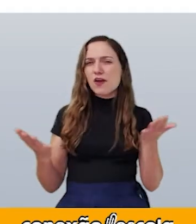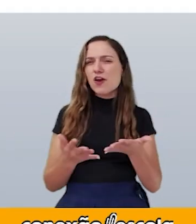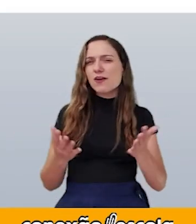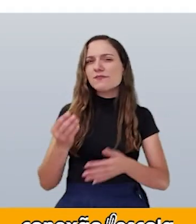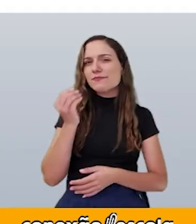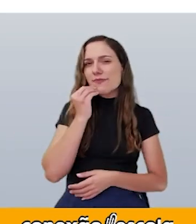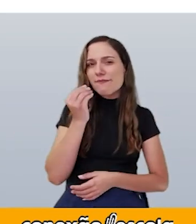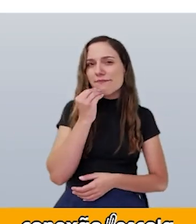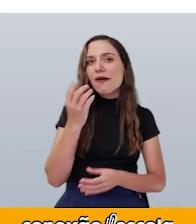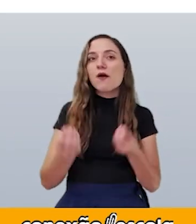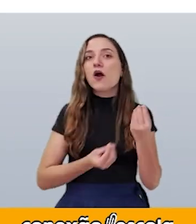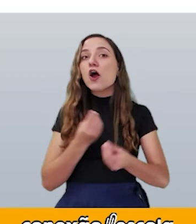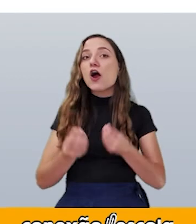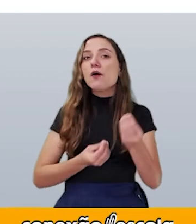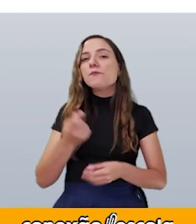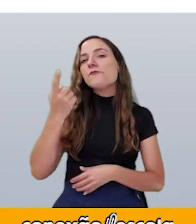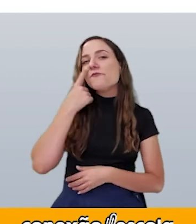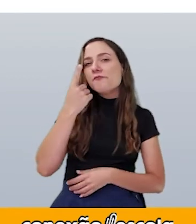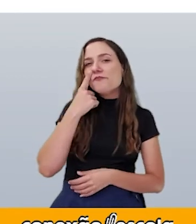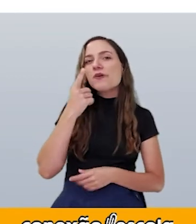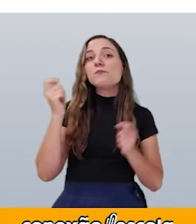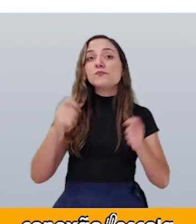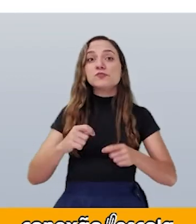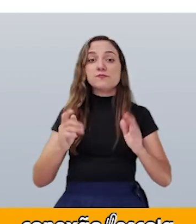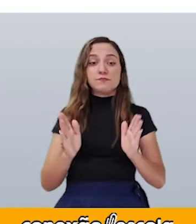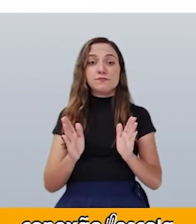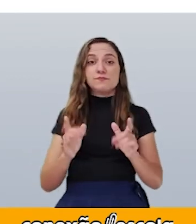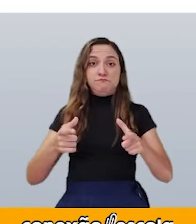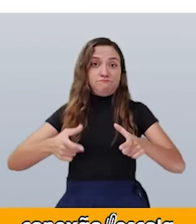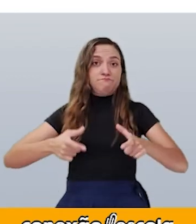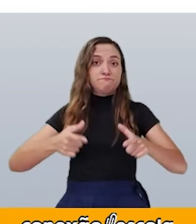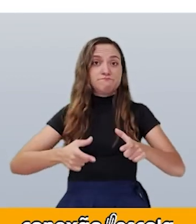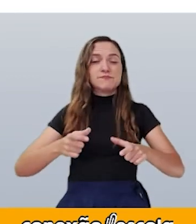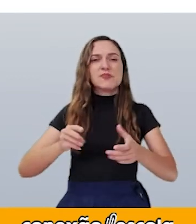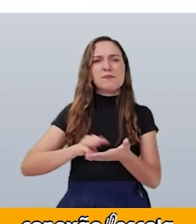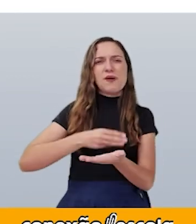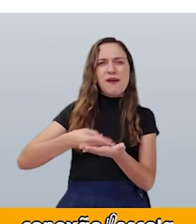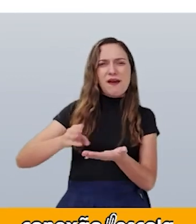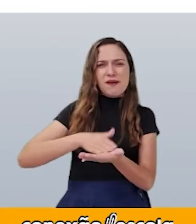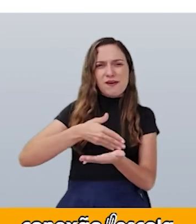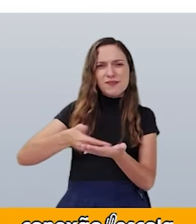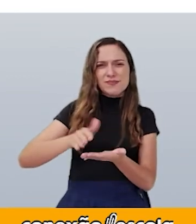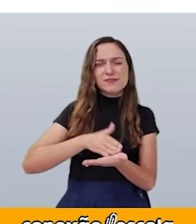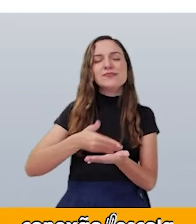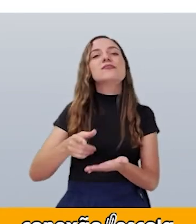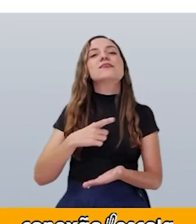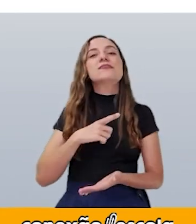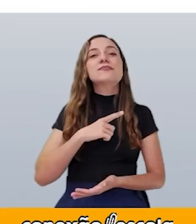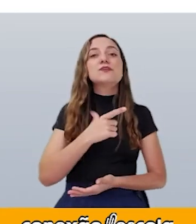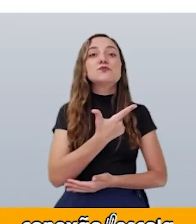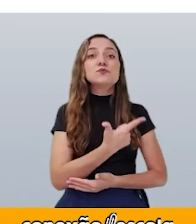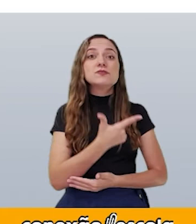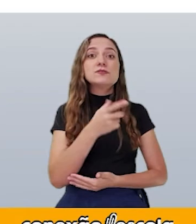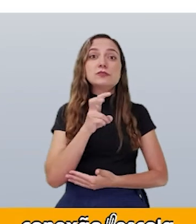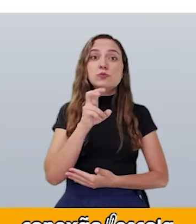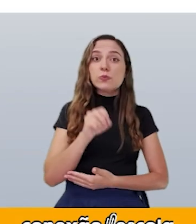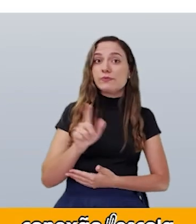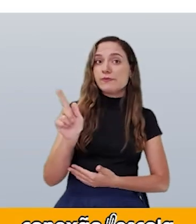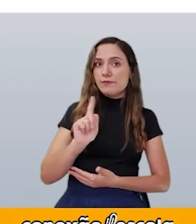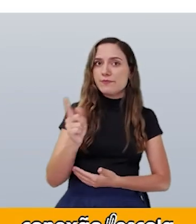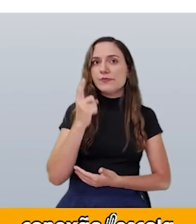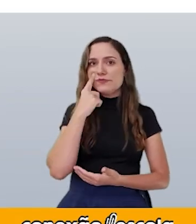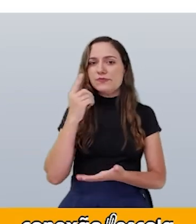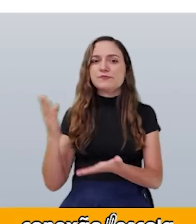Agora, vamos tentar pensar nesse pote de margarina, que possui 250